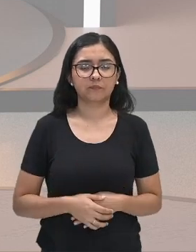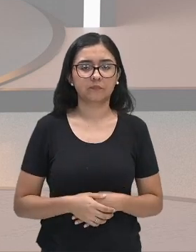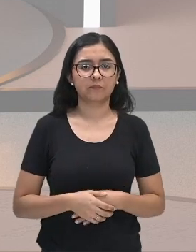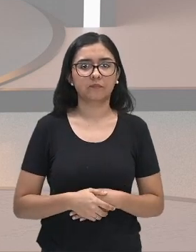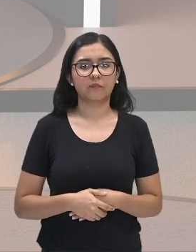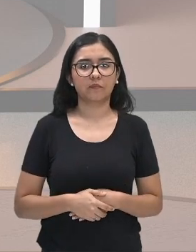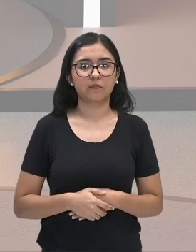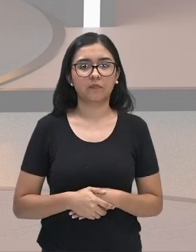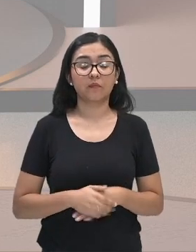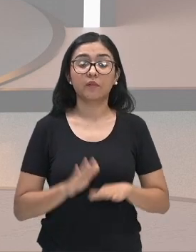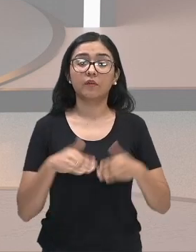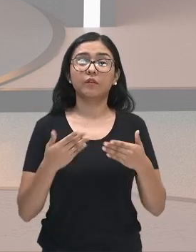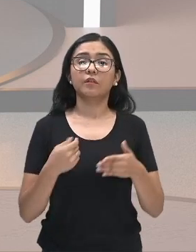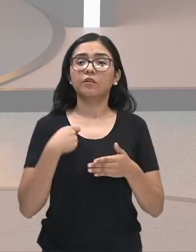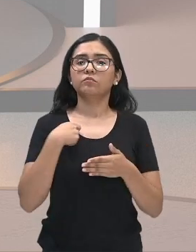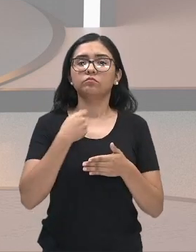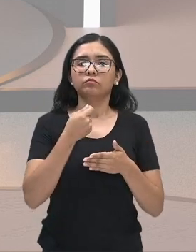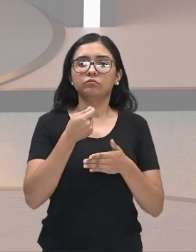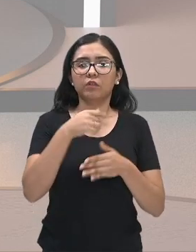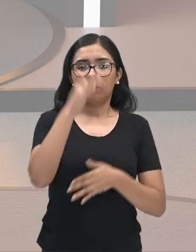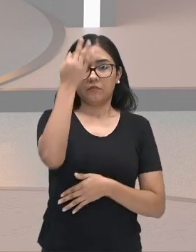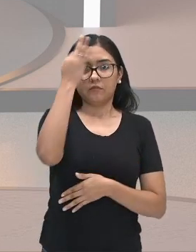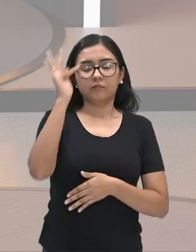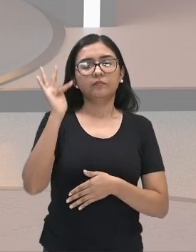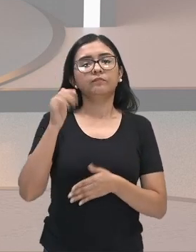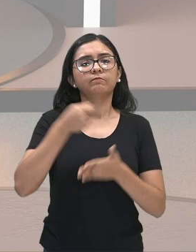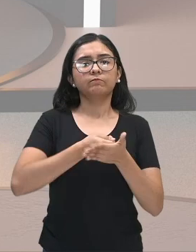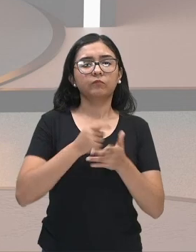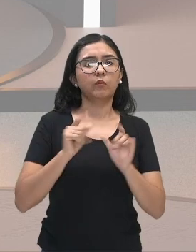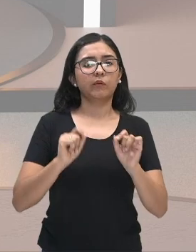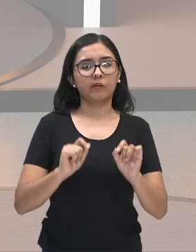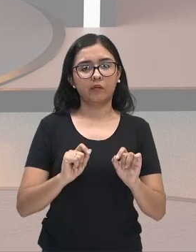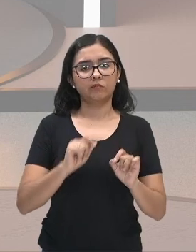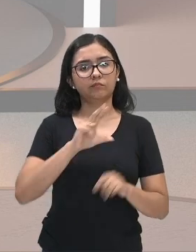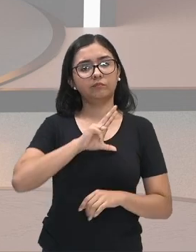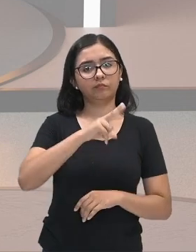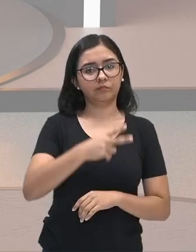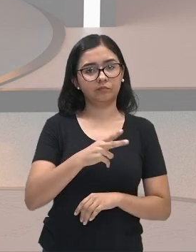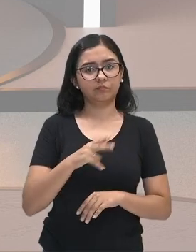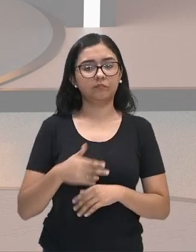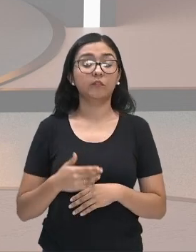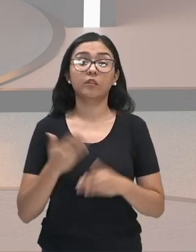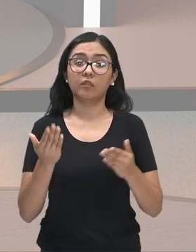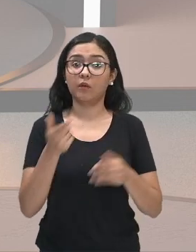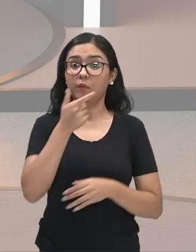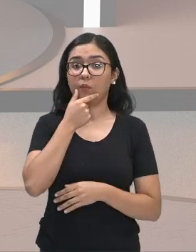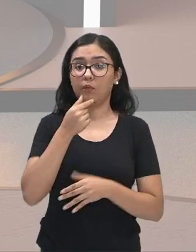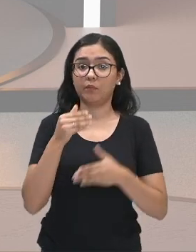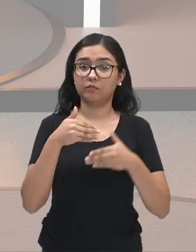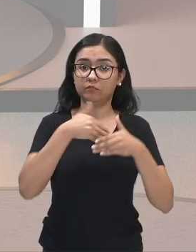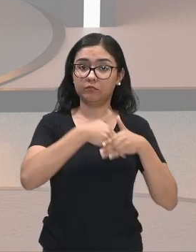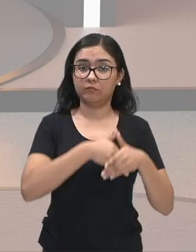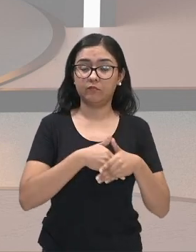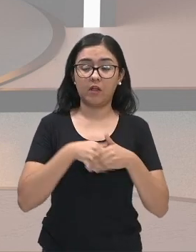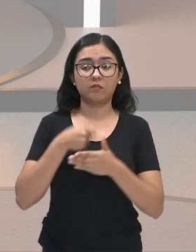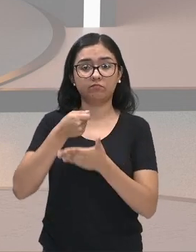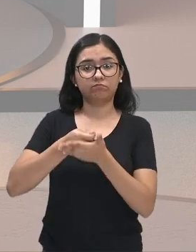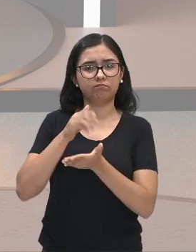Então, as exigências da França ao governo português. Então, Napoleão vai forçar Portugal a